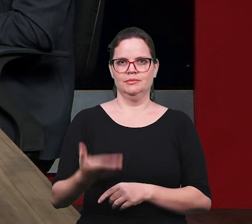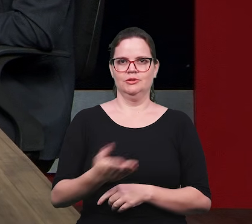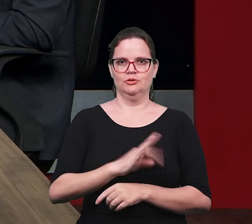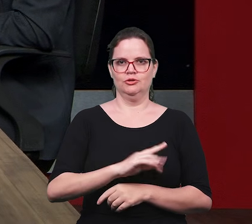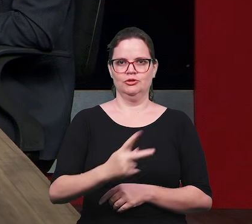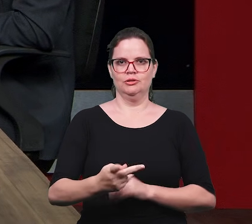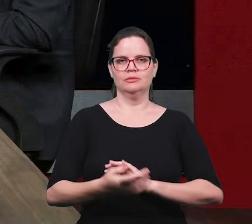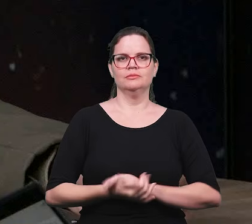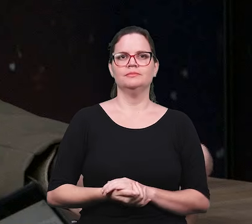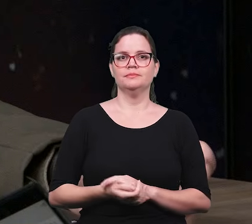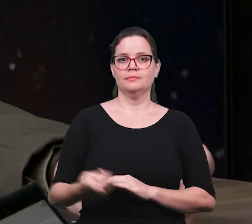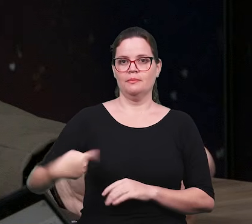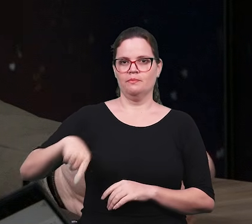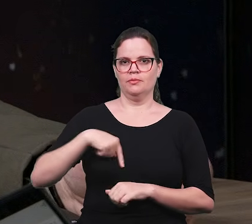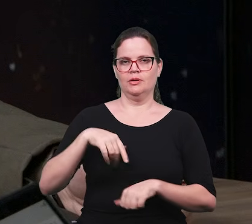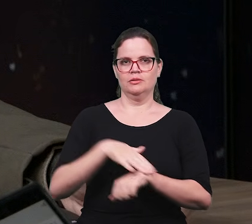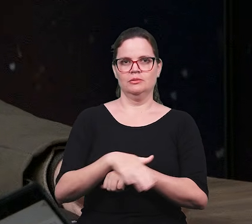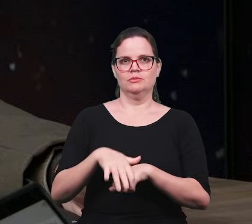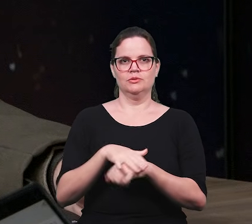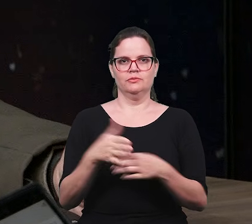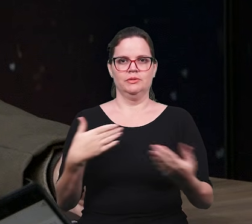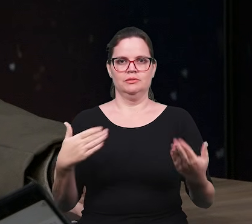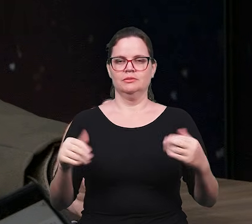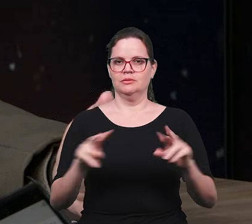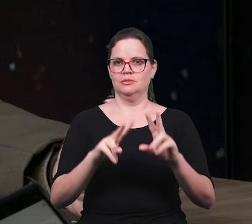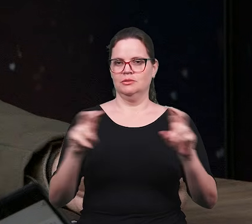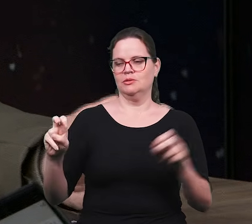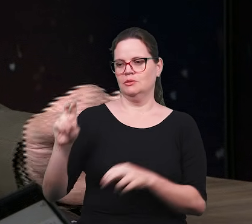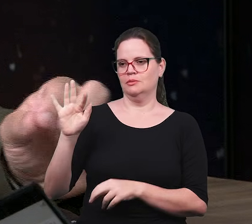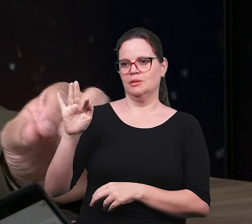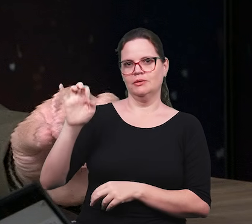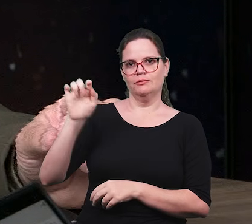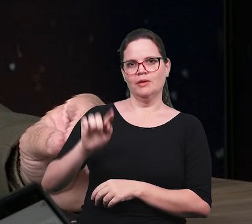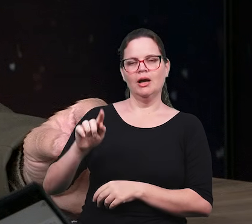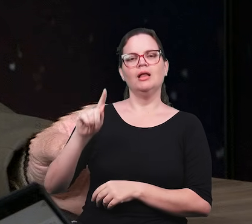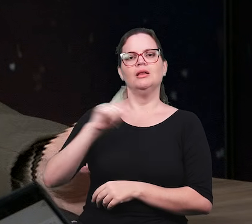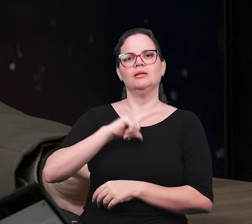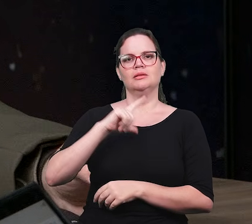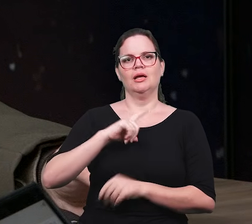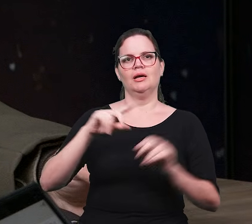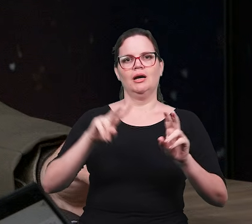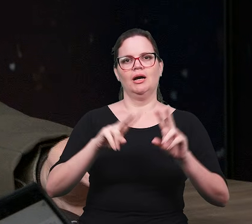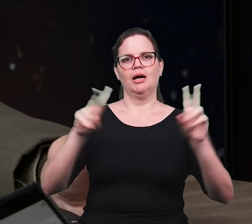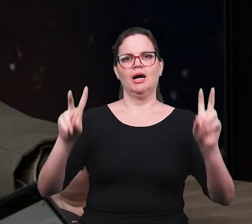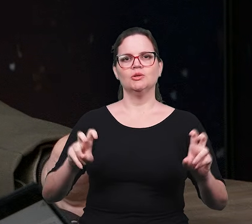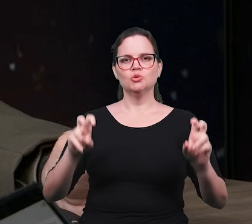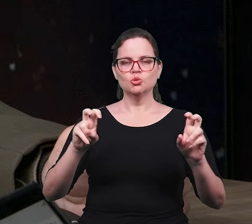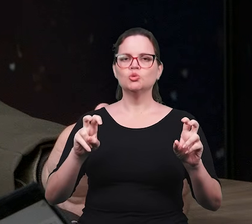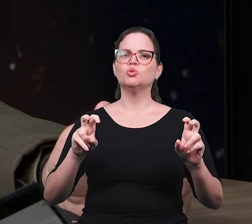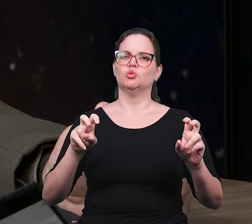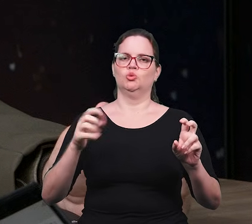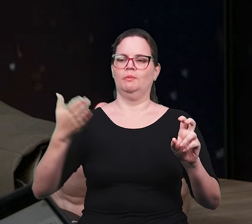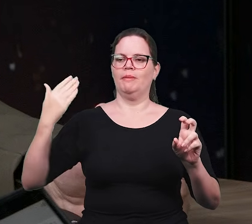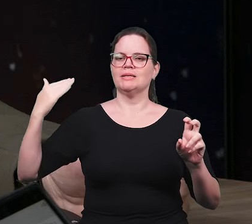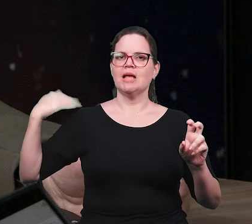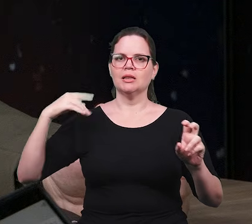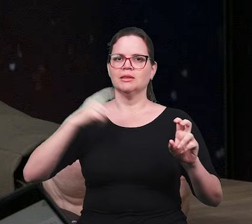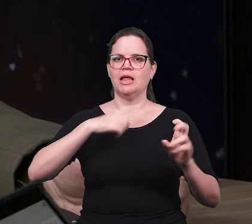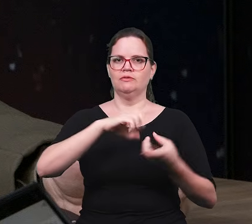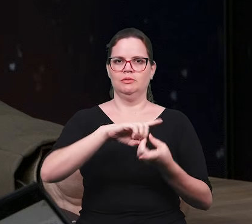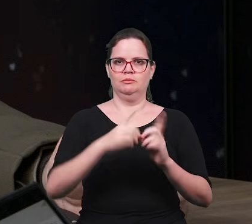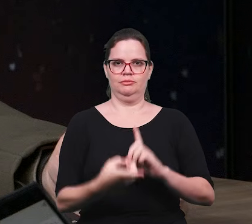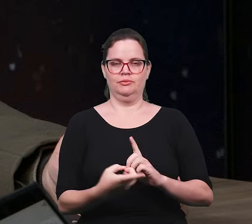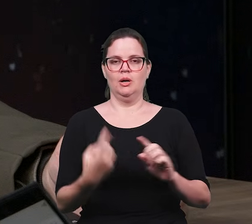dentro desse aspecto que a gente está conversando sobre a fé, há uma mudança nessa dinâmica, porque antes